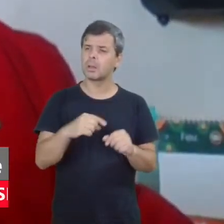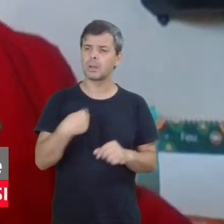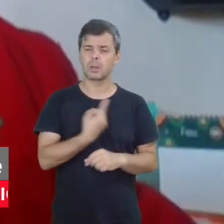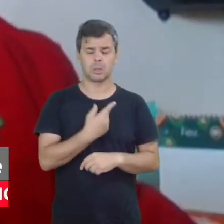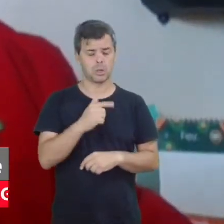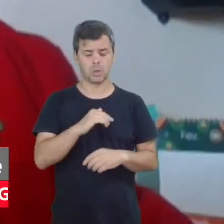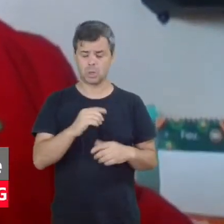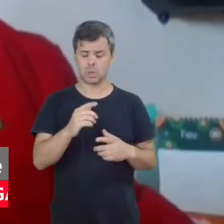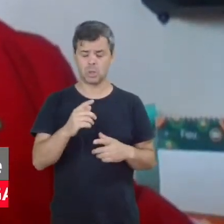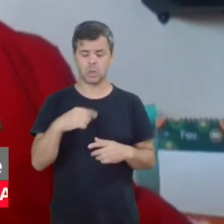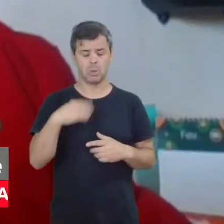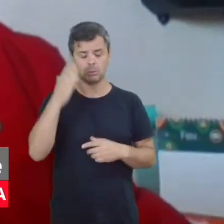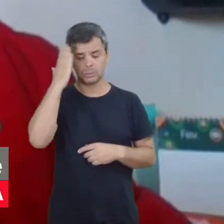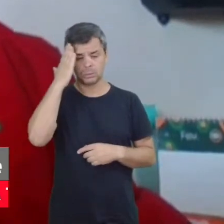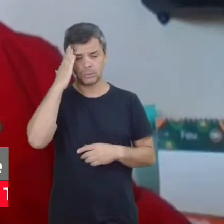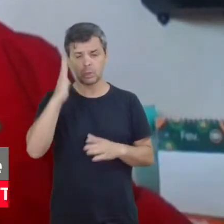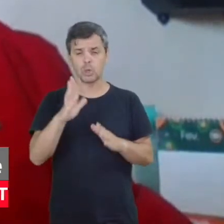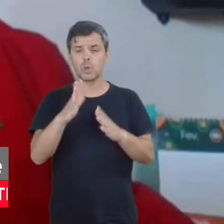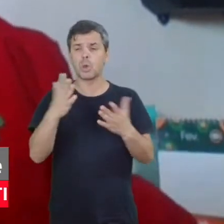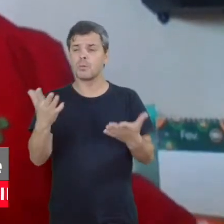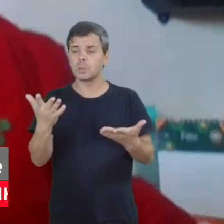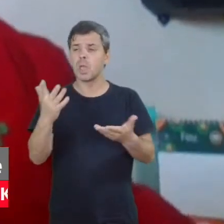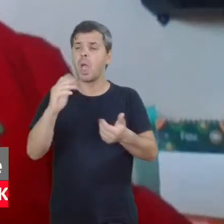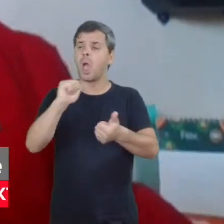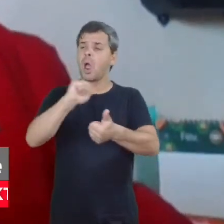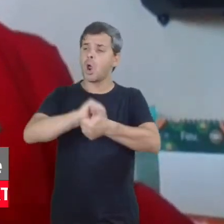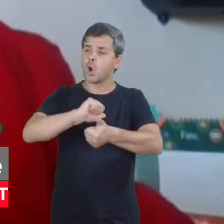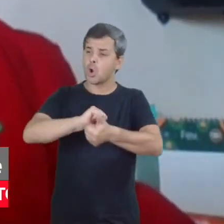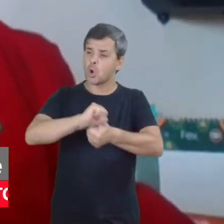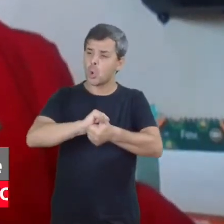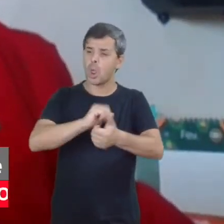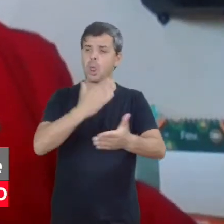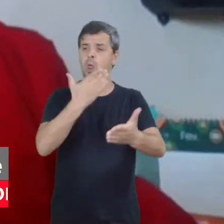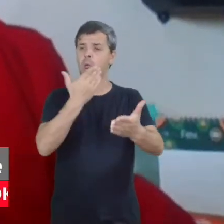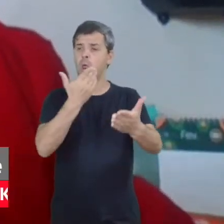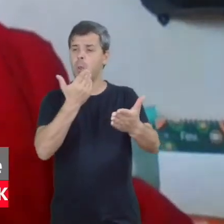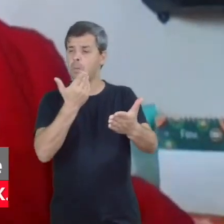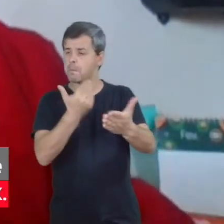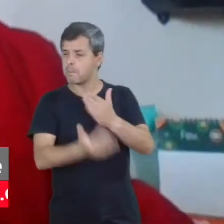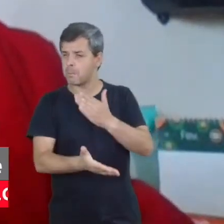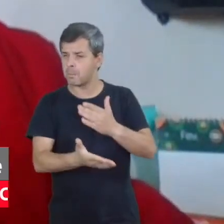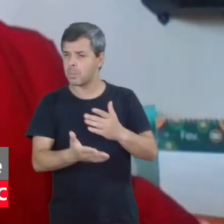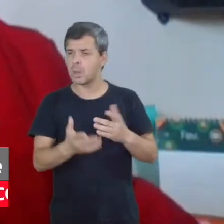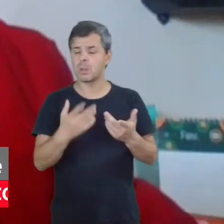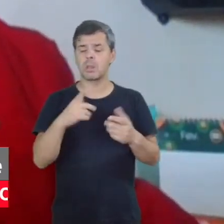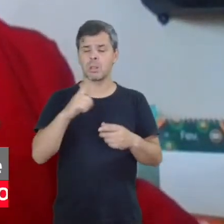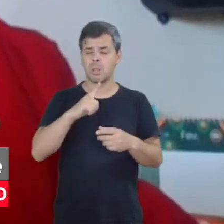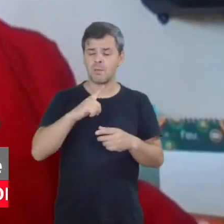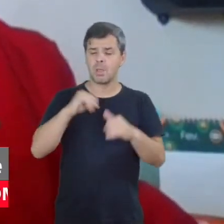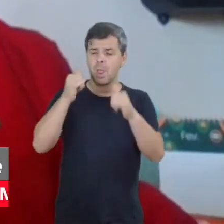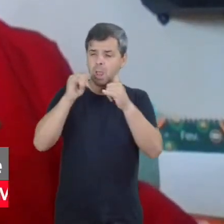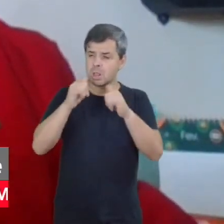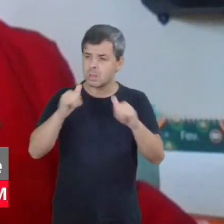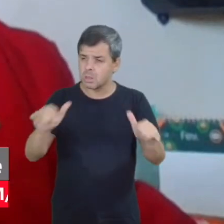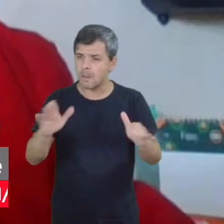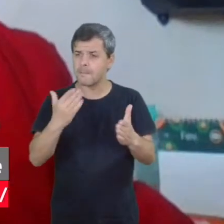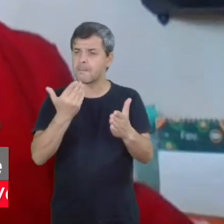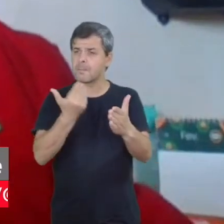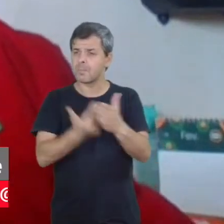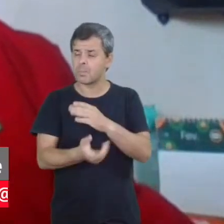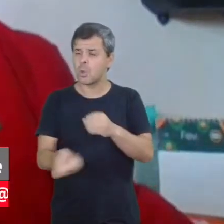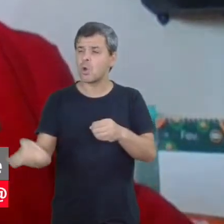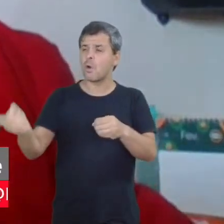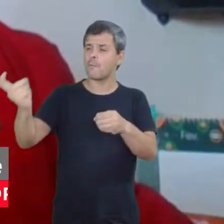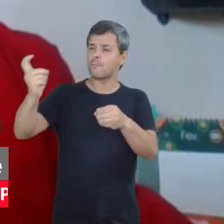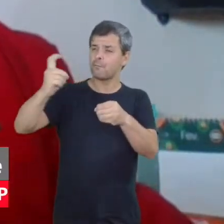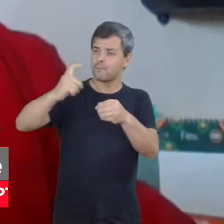não sabemos qual vai ser a qualidade, porque teve perda, não teve a energia. Então, agora, ao retomar, nós